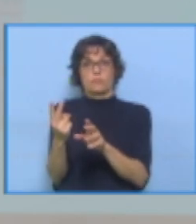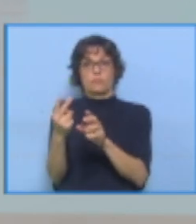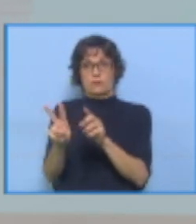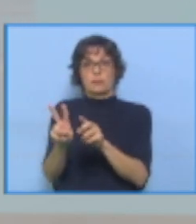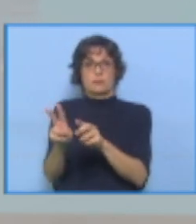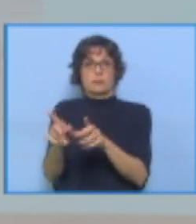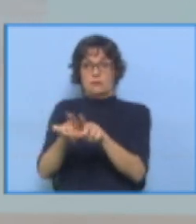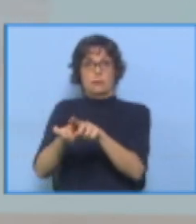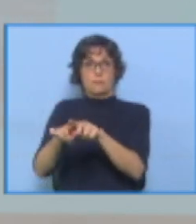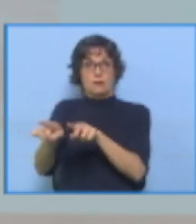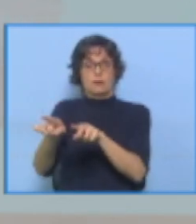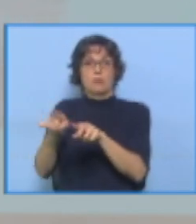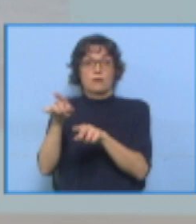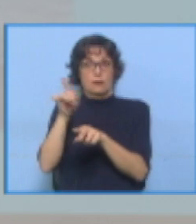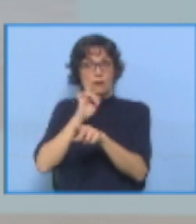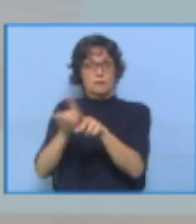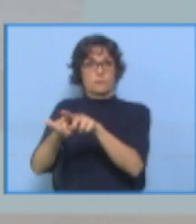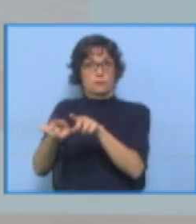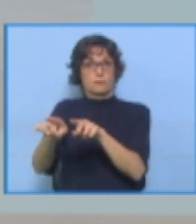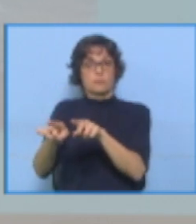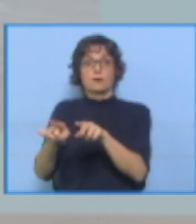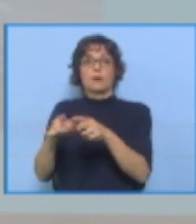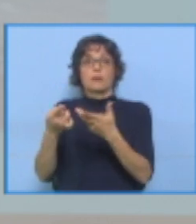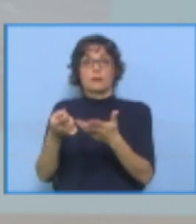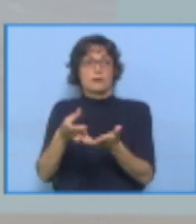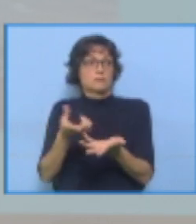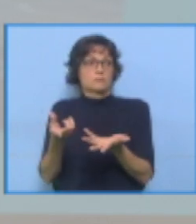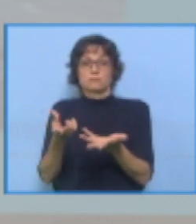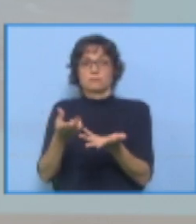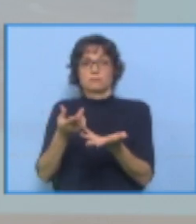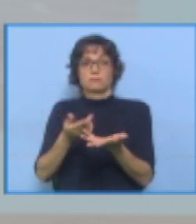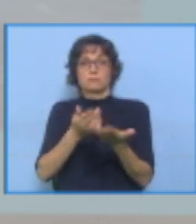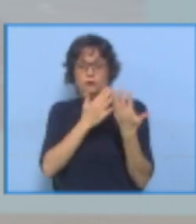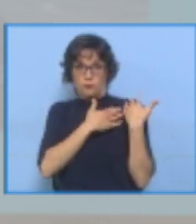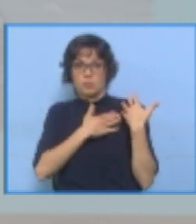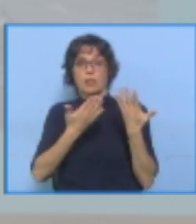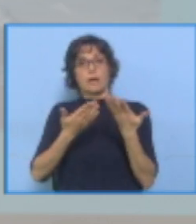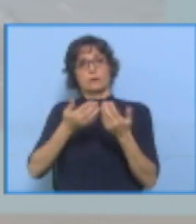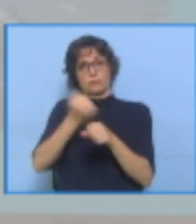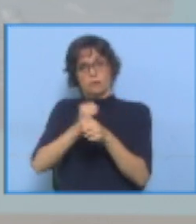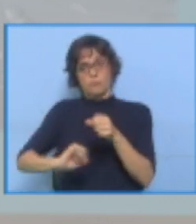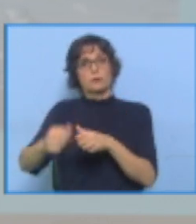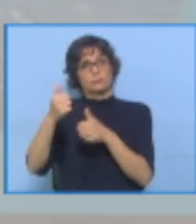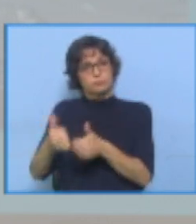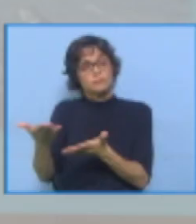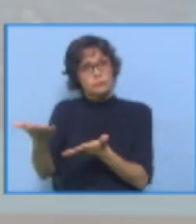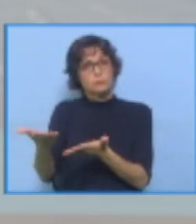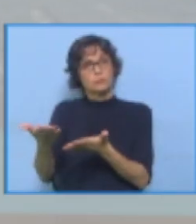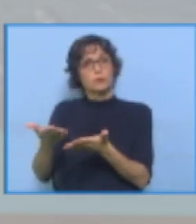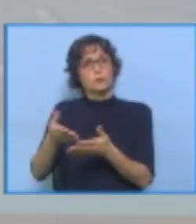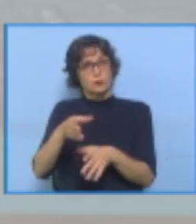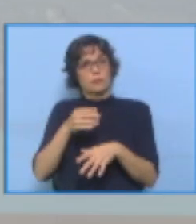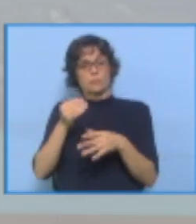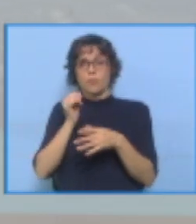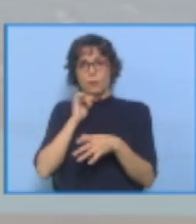é? Nós não escolhemos os irmãos, escolhemos os amigos, não é? Portanto, o problema não está nos irmãos, o problema está